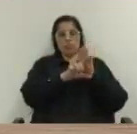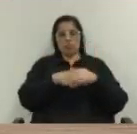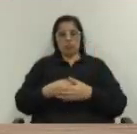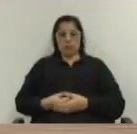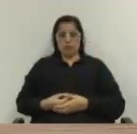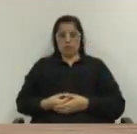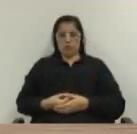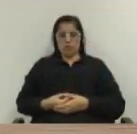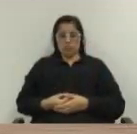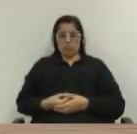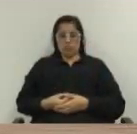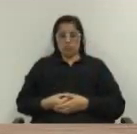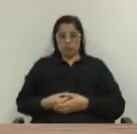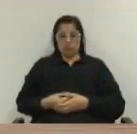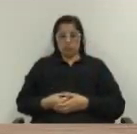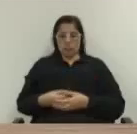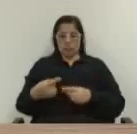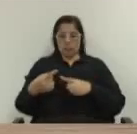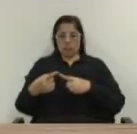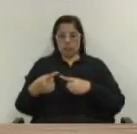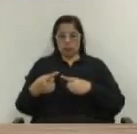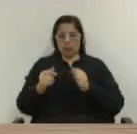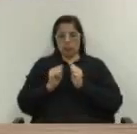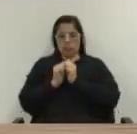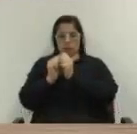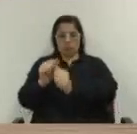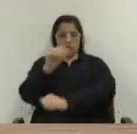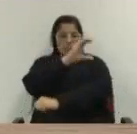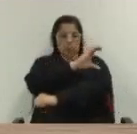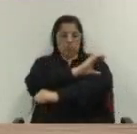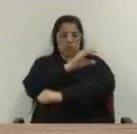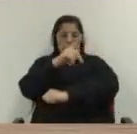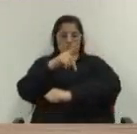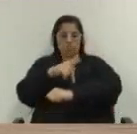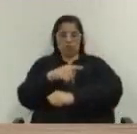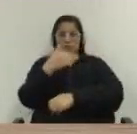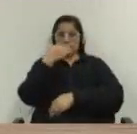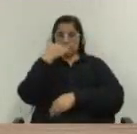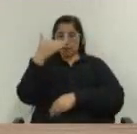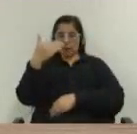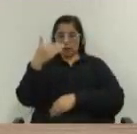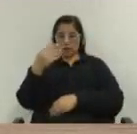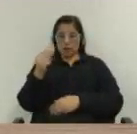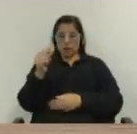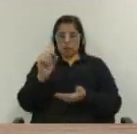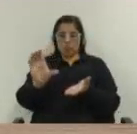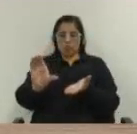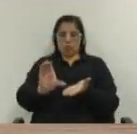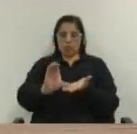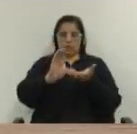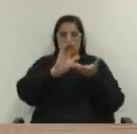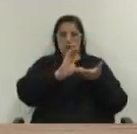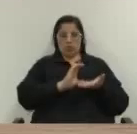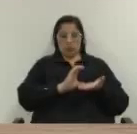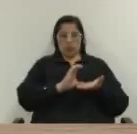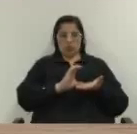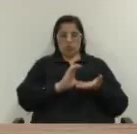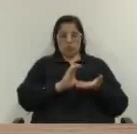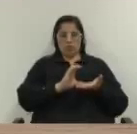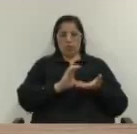Promoção Social Municipal, CEPROSOM, a aumentar os valores de repasse a título de